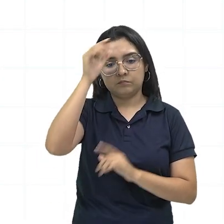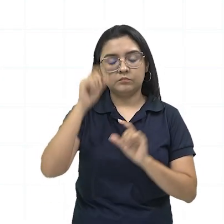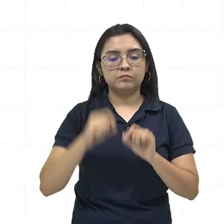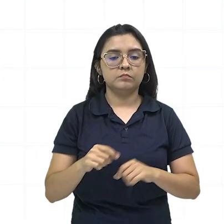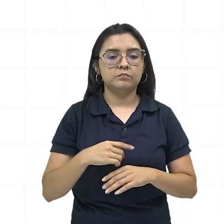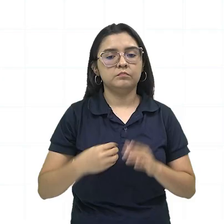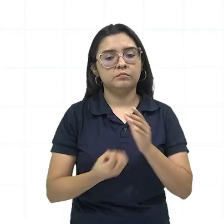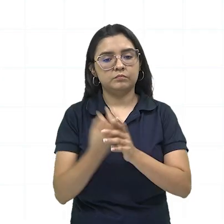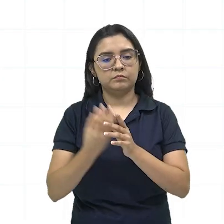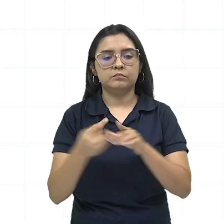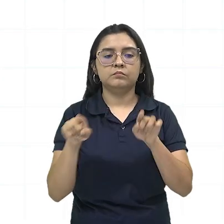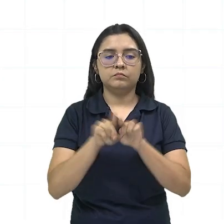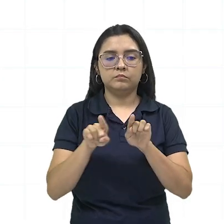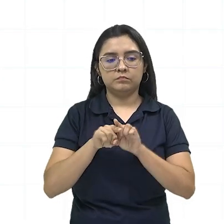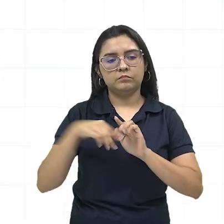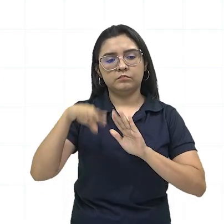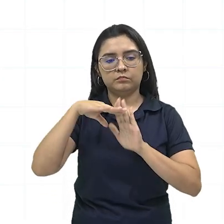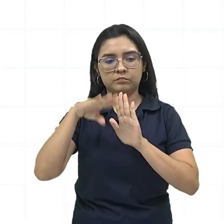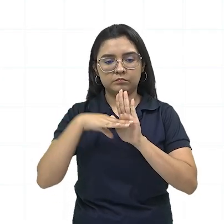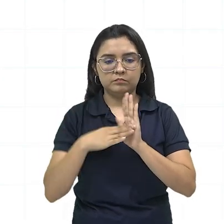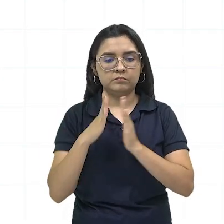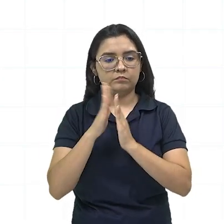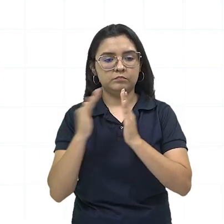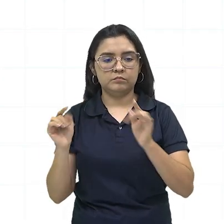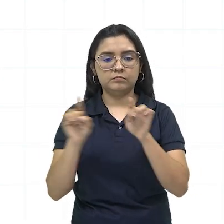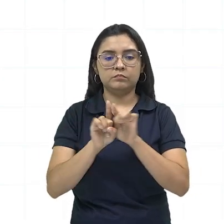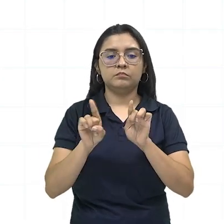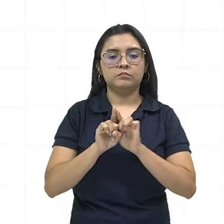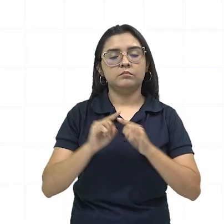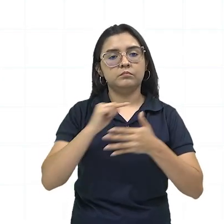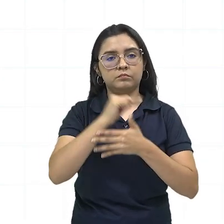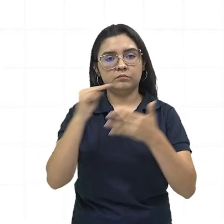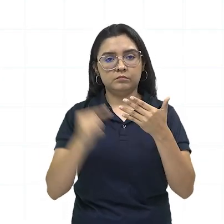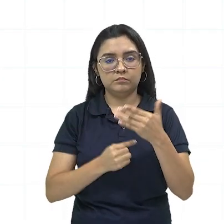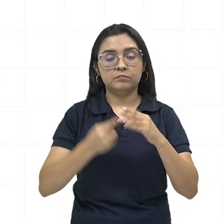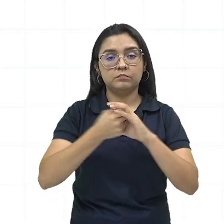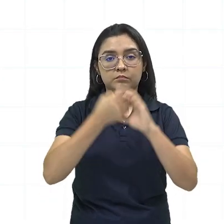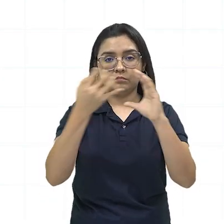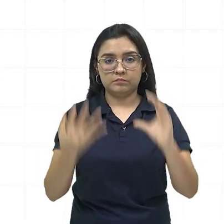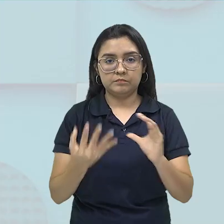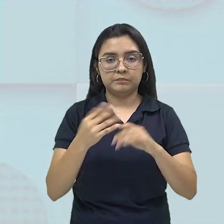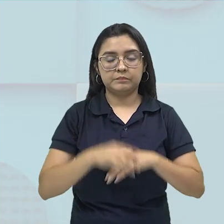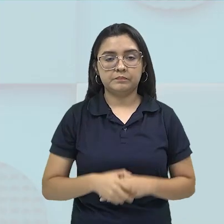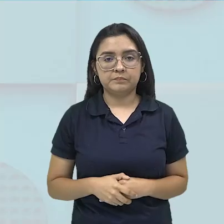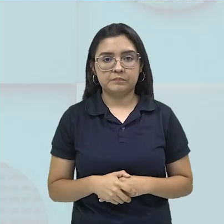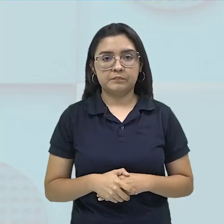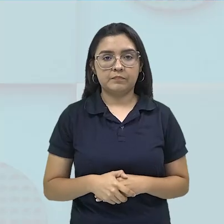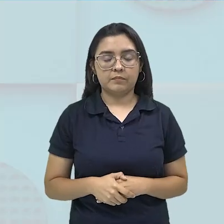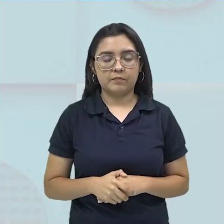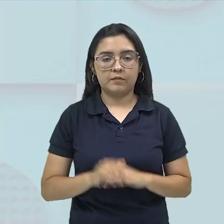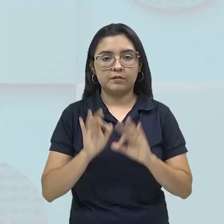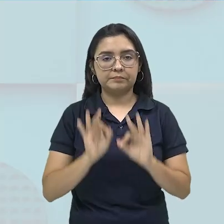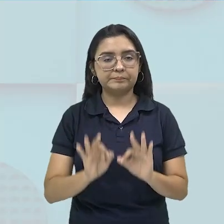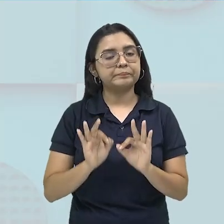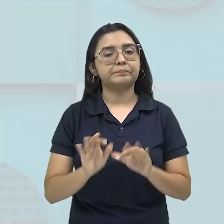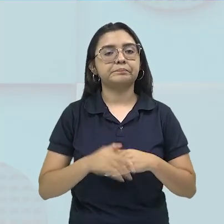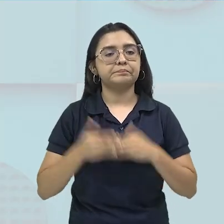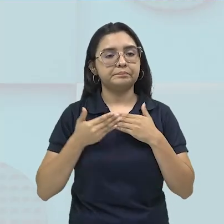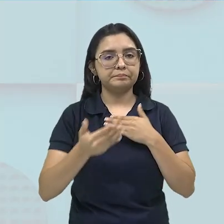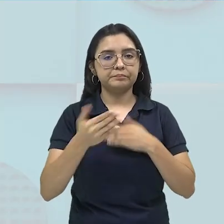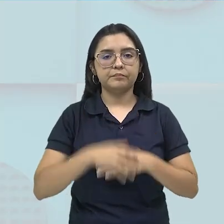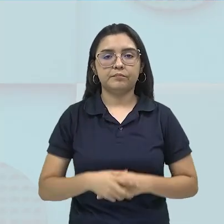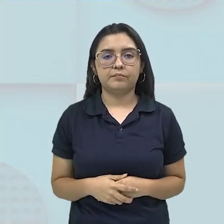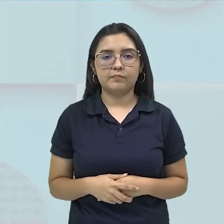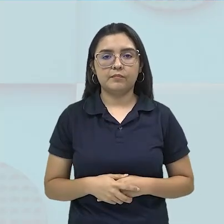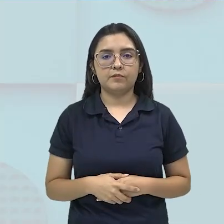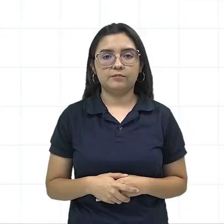construção composicional, estilo e suas características. Muito bem, então vamos para a